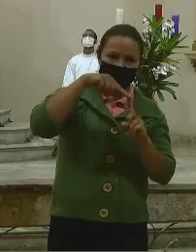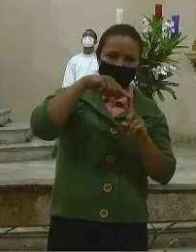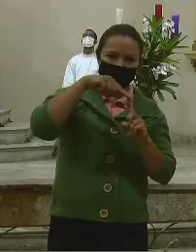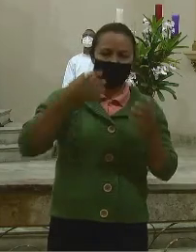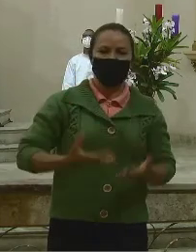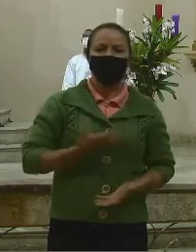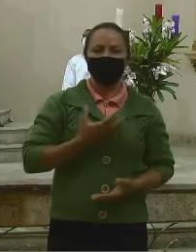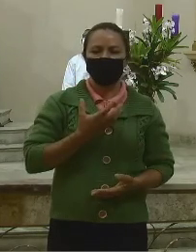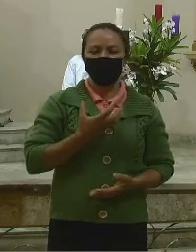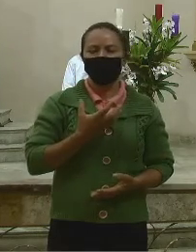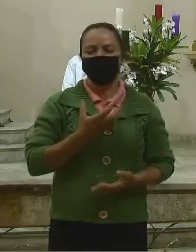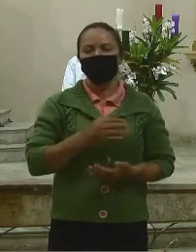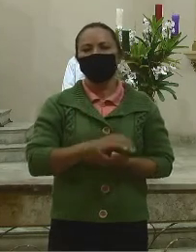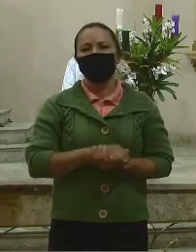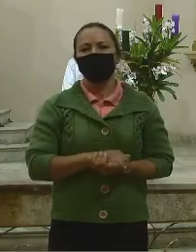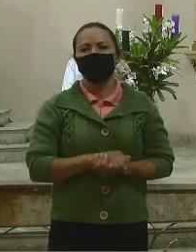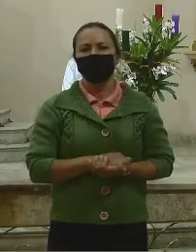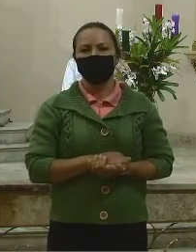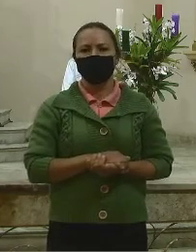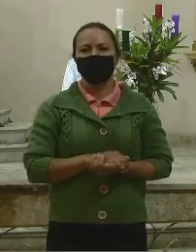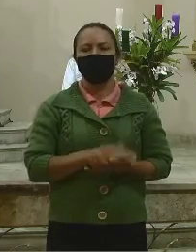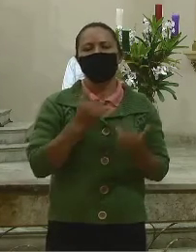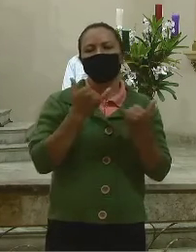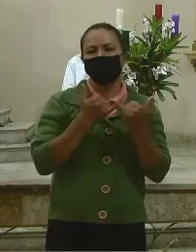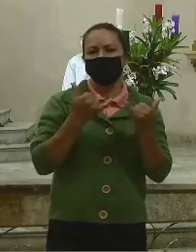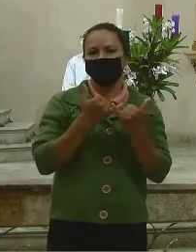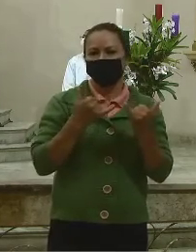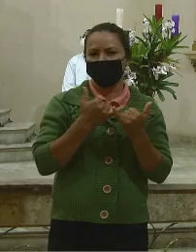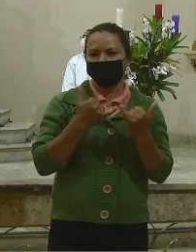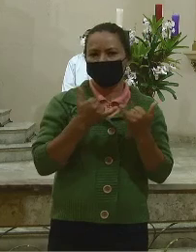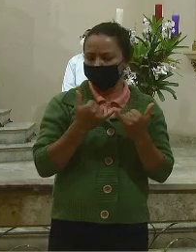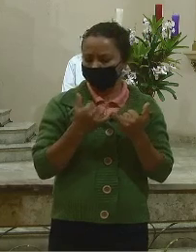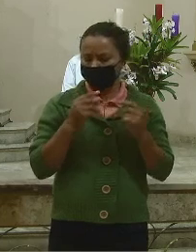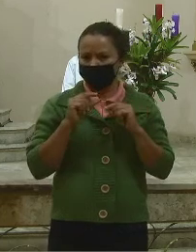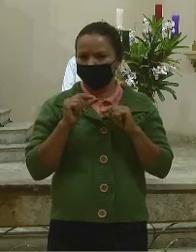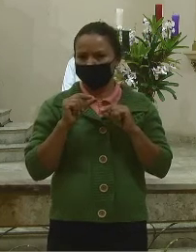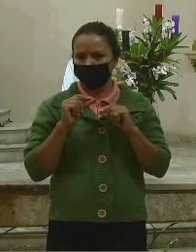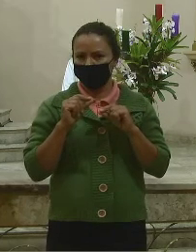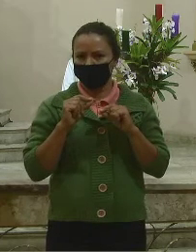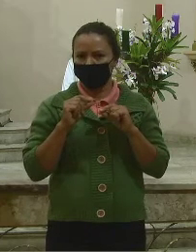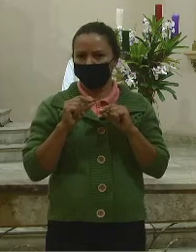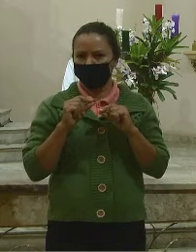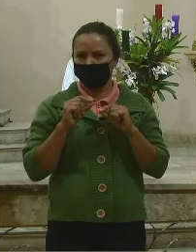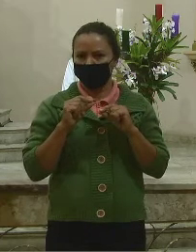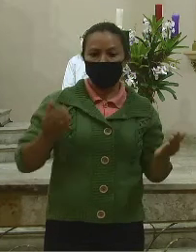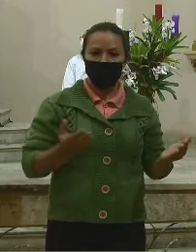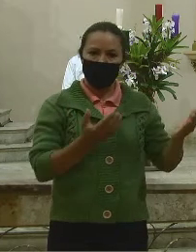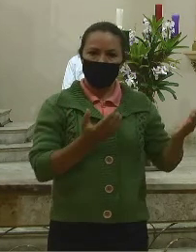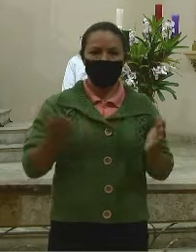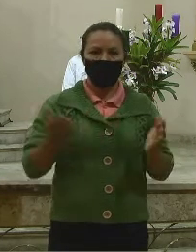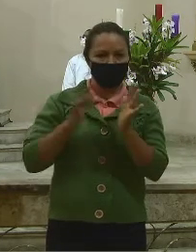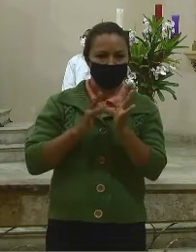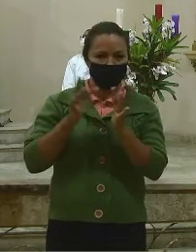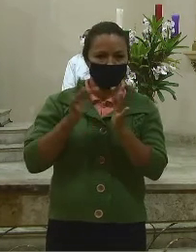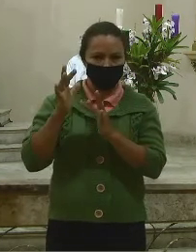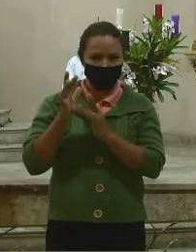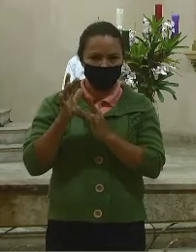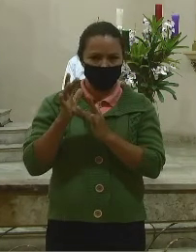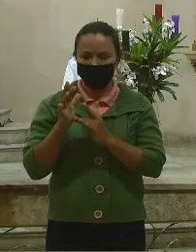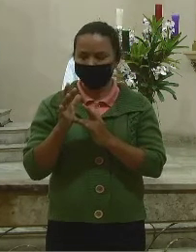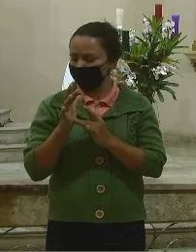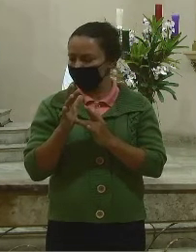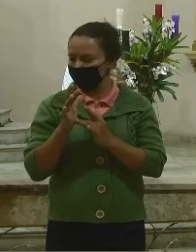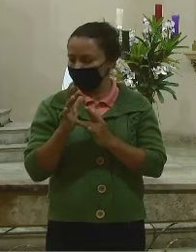do sacerdote se assemelha ao frágil menino Jesus na Gruta de